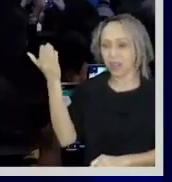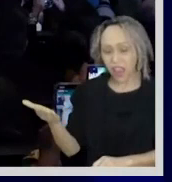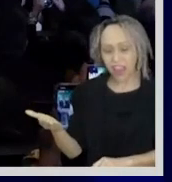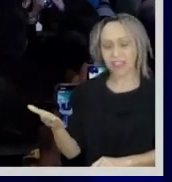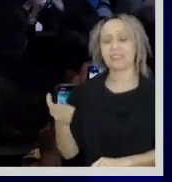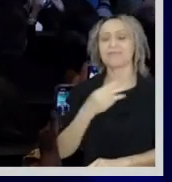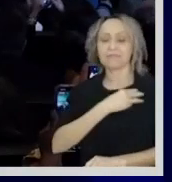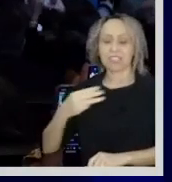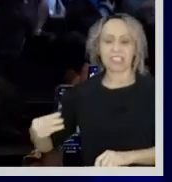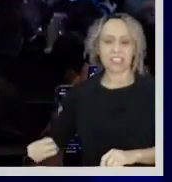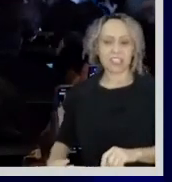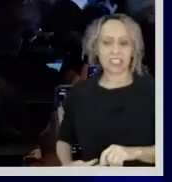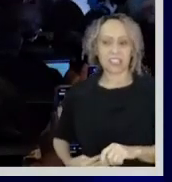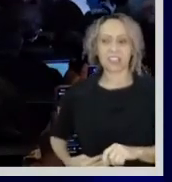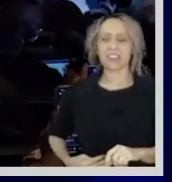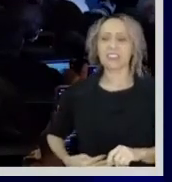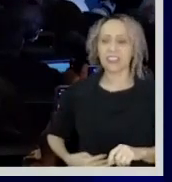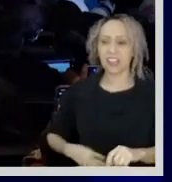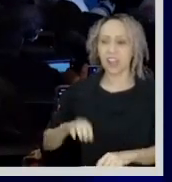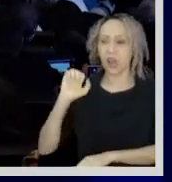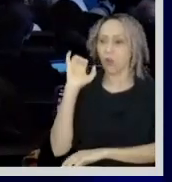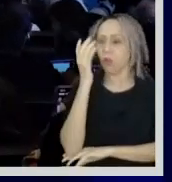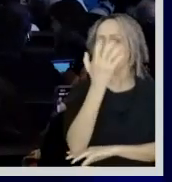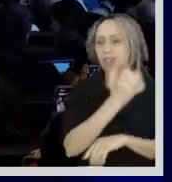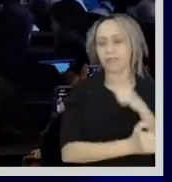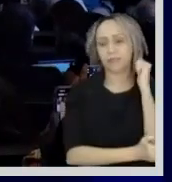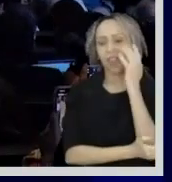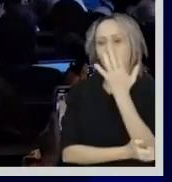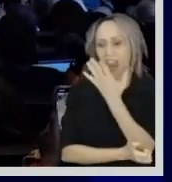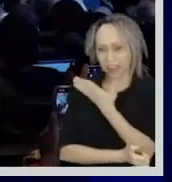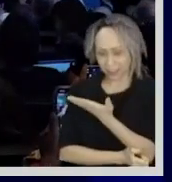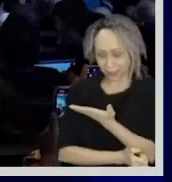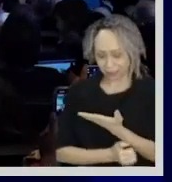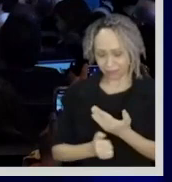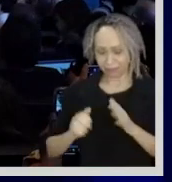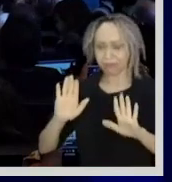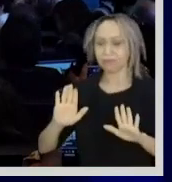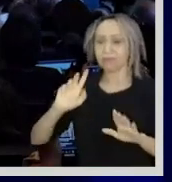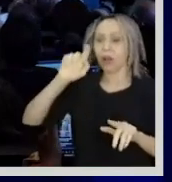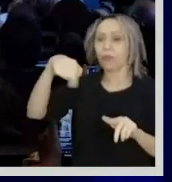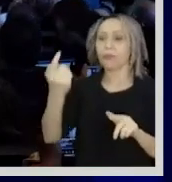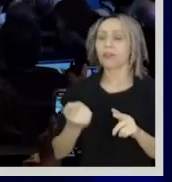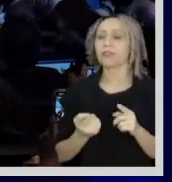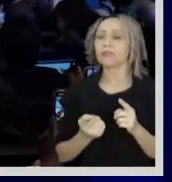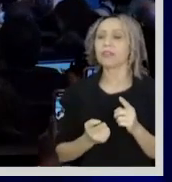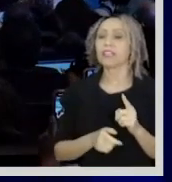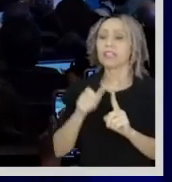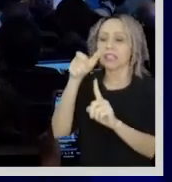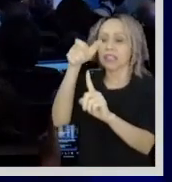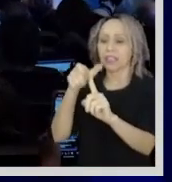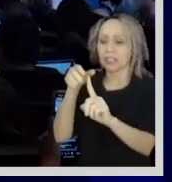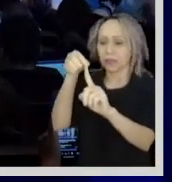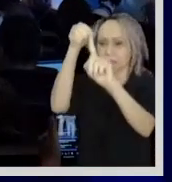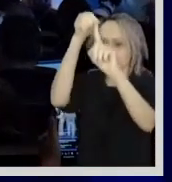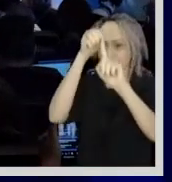vir a assumir algum desses postos, mas é possível, eu diria mais do que possível, é muito provável que esses